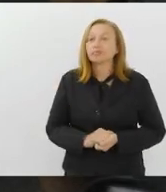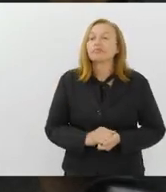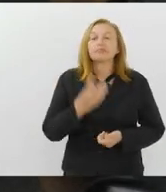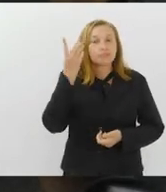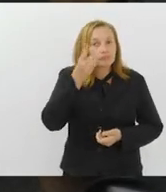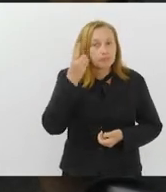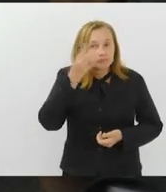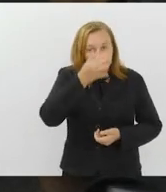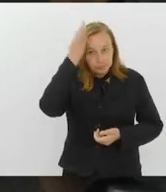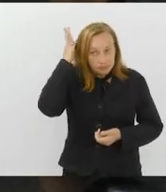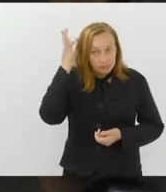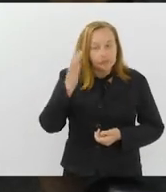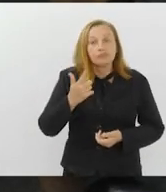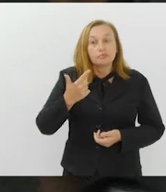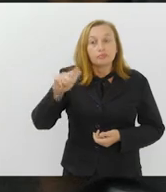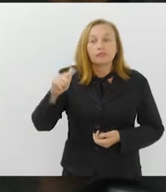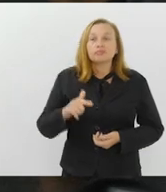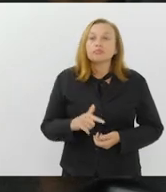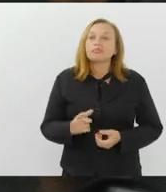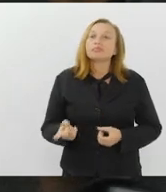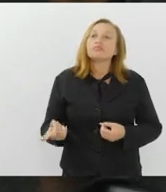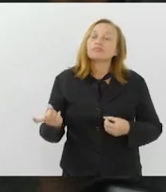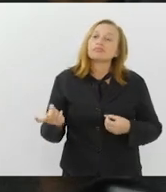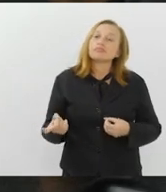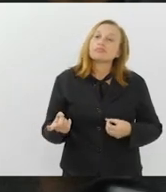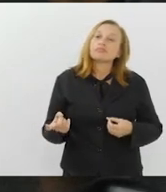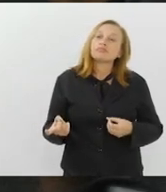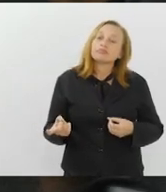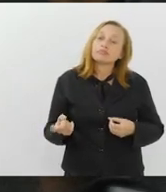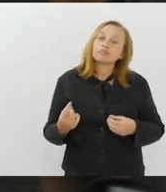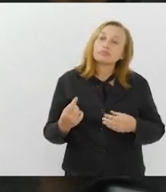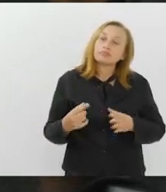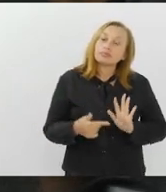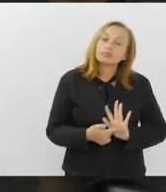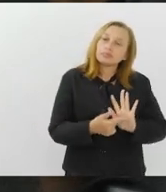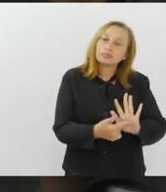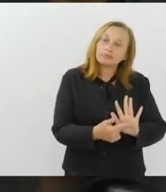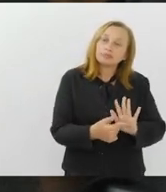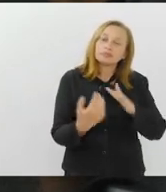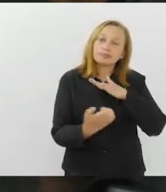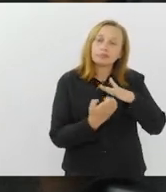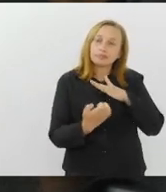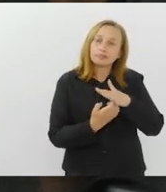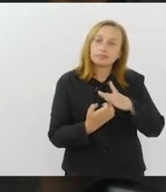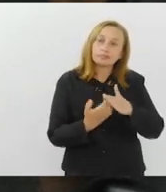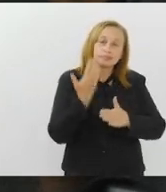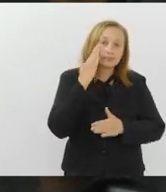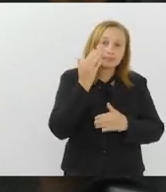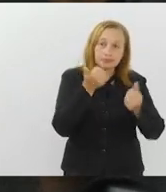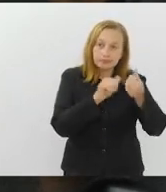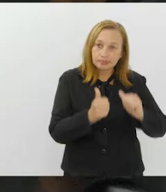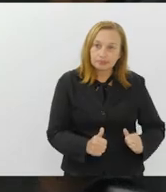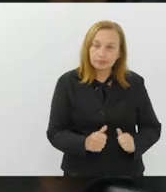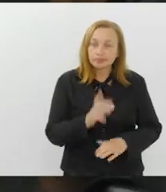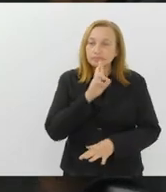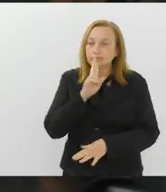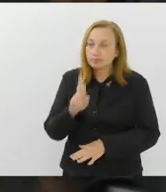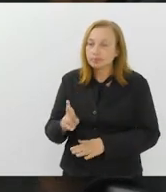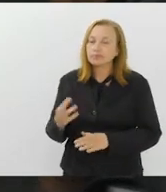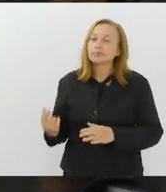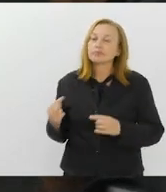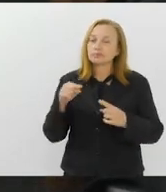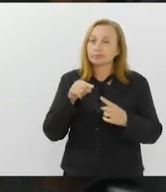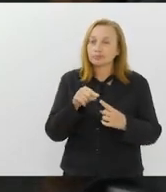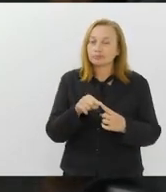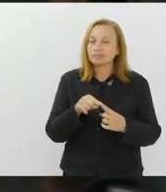deputado Fred como pelos demais, vão ser, sim, levados às operadoras para a gente buscar entender, avaliar e trazer uma resposta objetiva aqui para